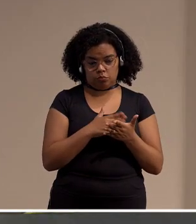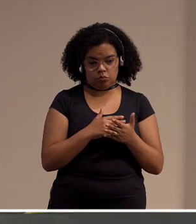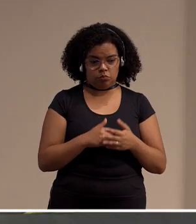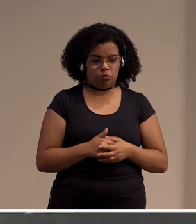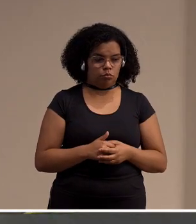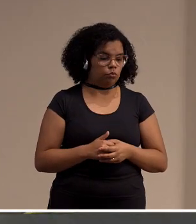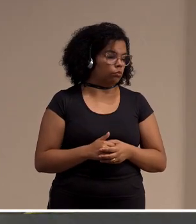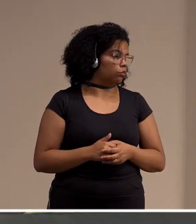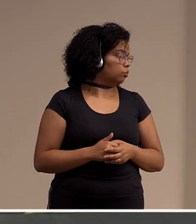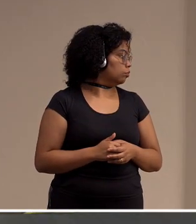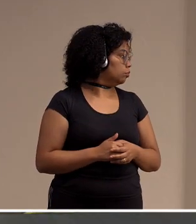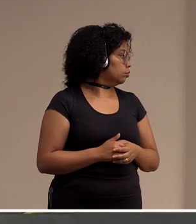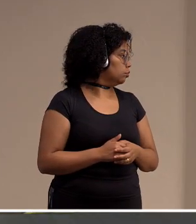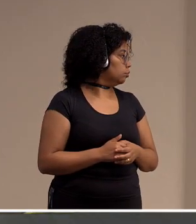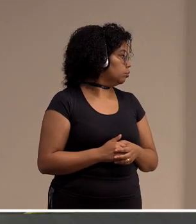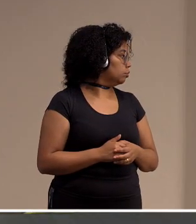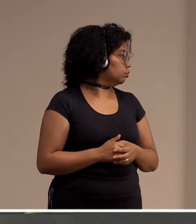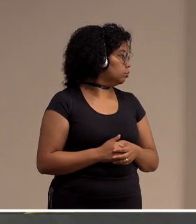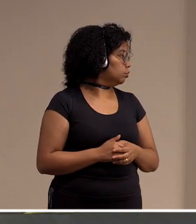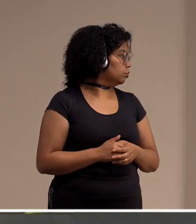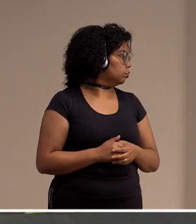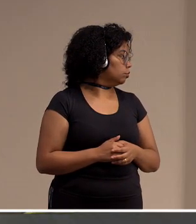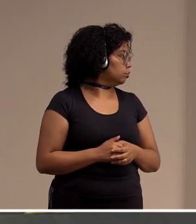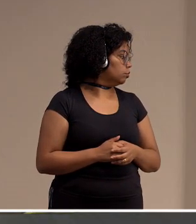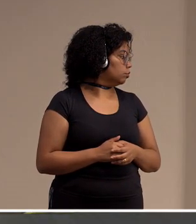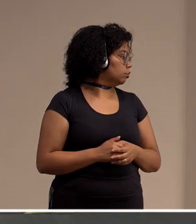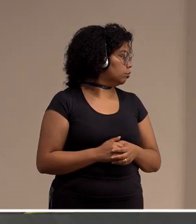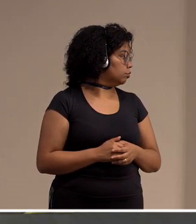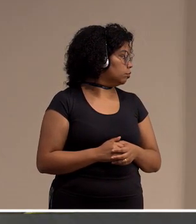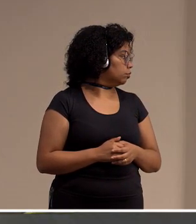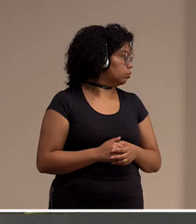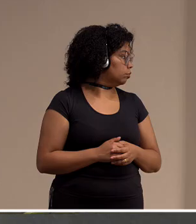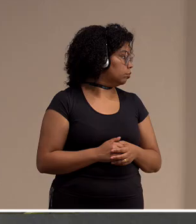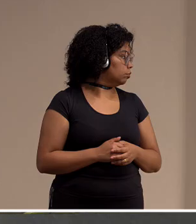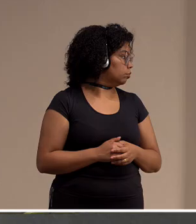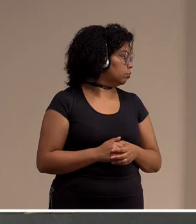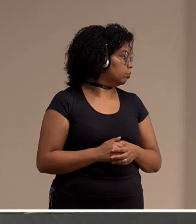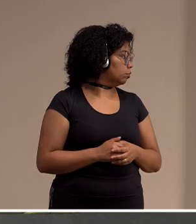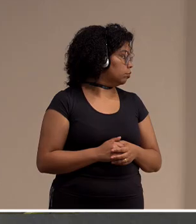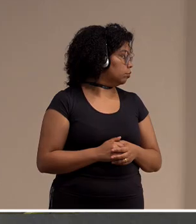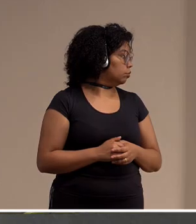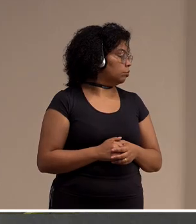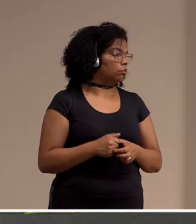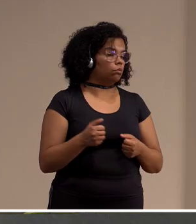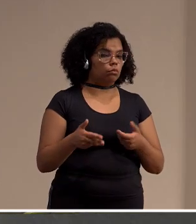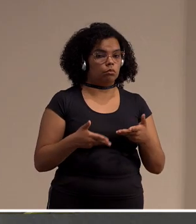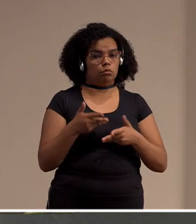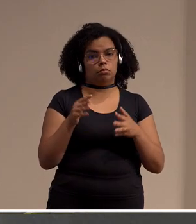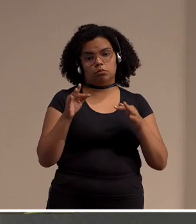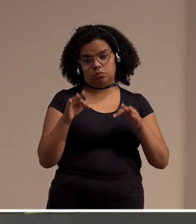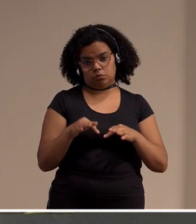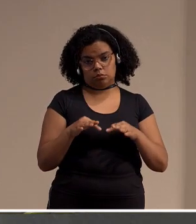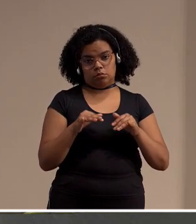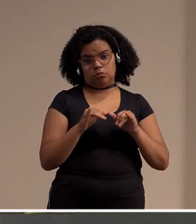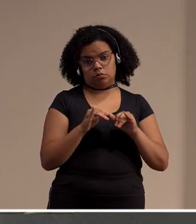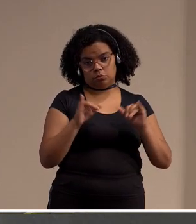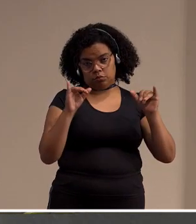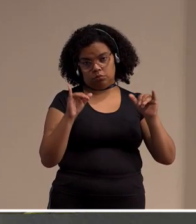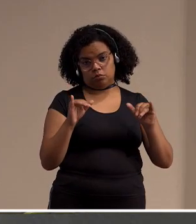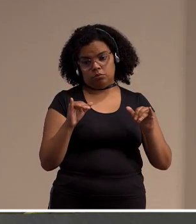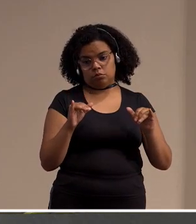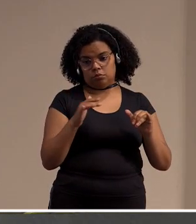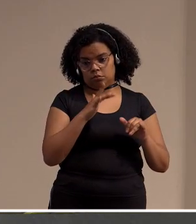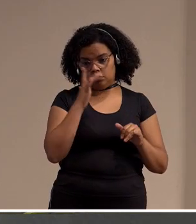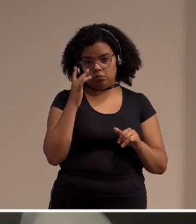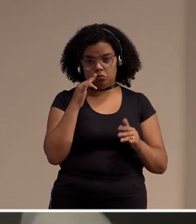No meu caso, assim, falar do que acontece no final seria muito revelador, assim, né, para as pessoas que não leram o livro,